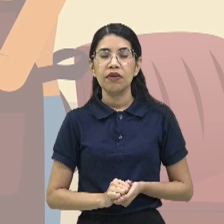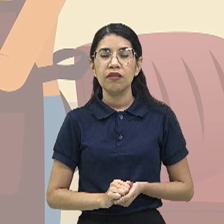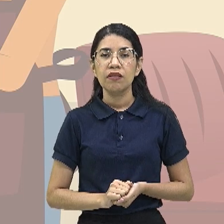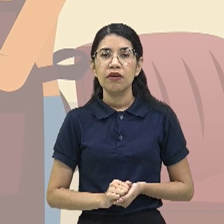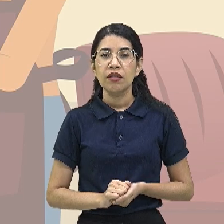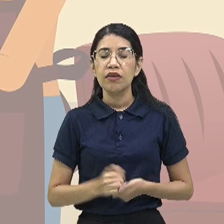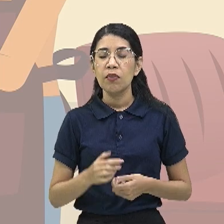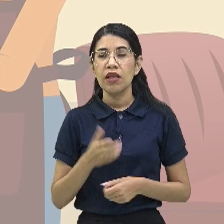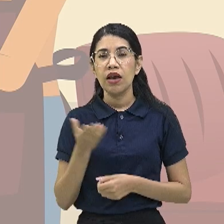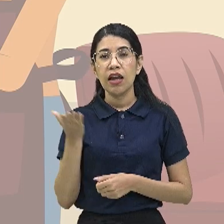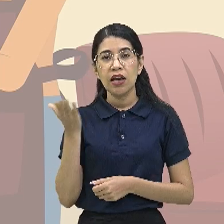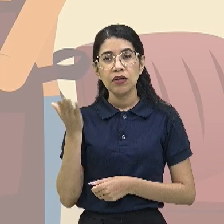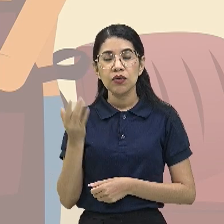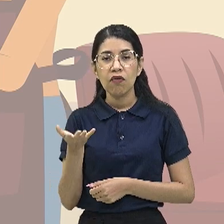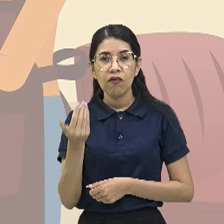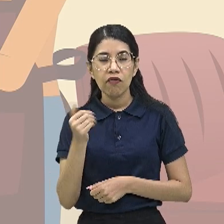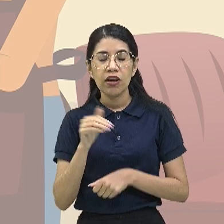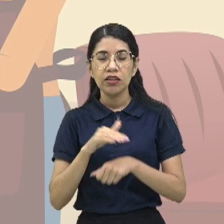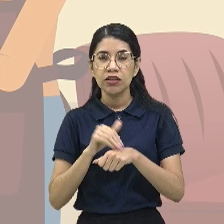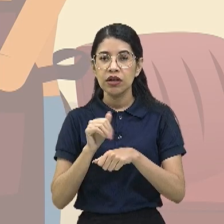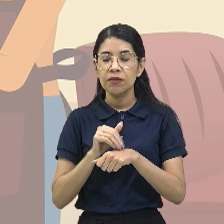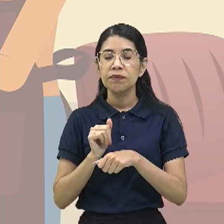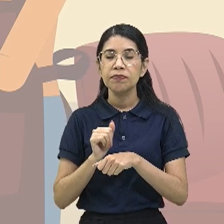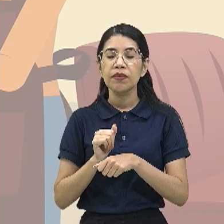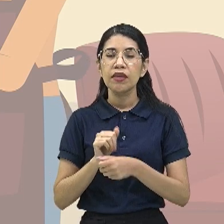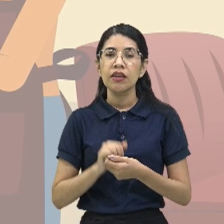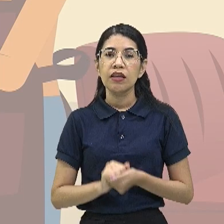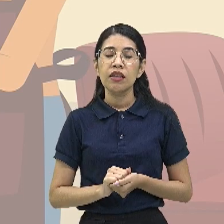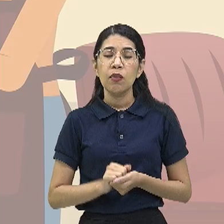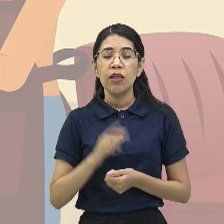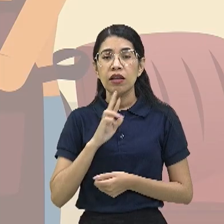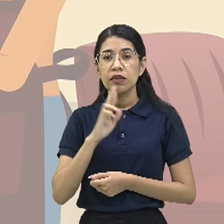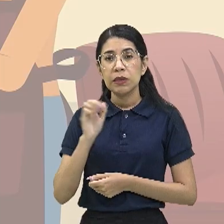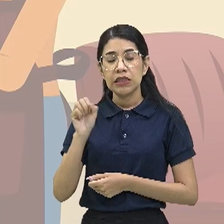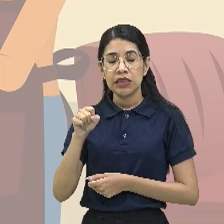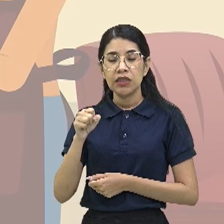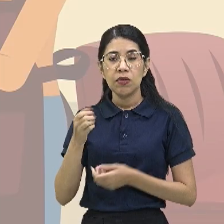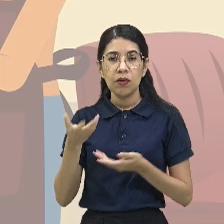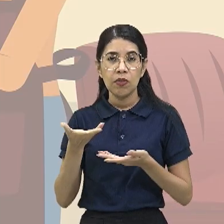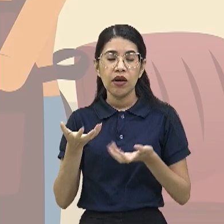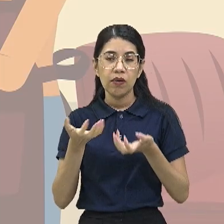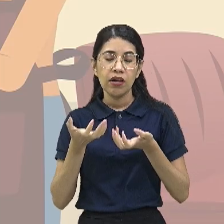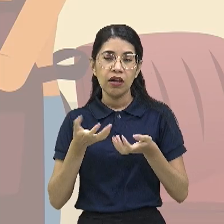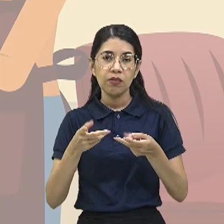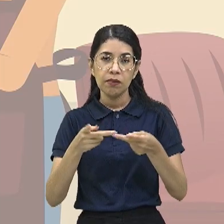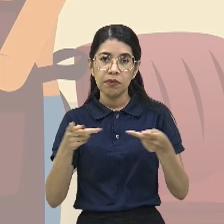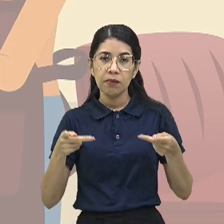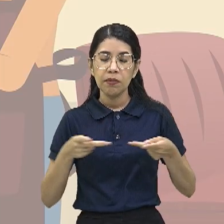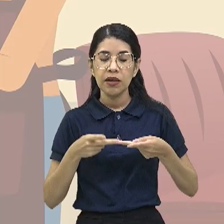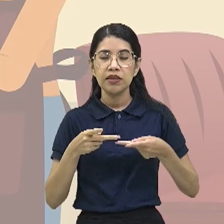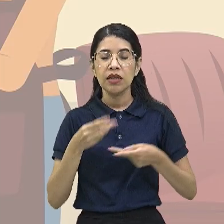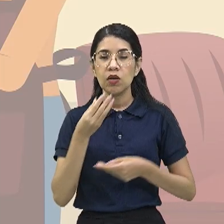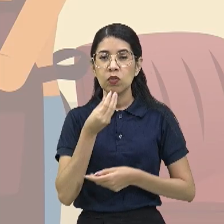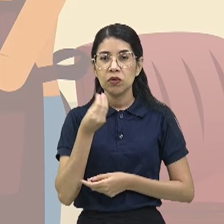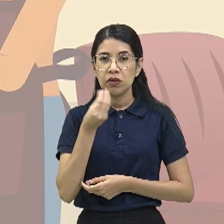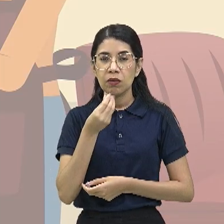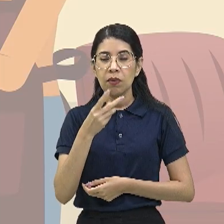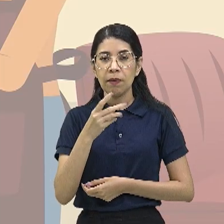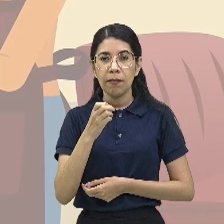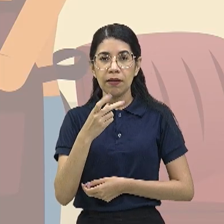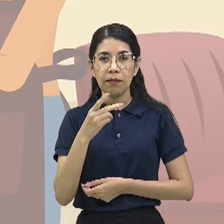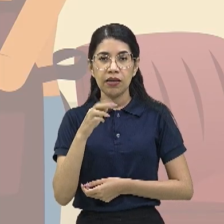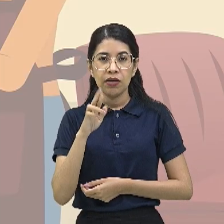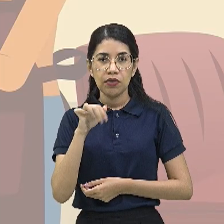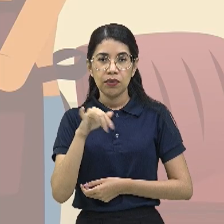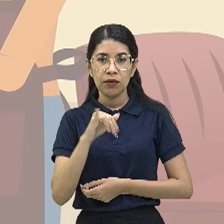aí a Júlia fala, sim, eu quero uma pizza de pepperoni, né? Então aqui, na primeira,